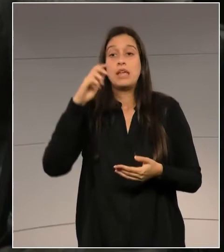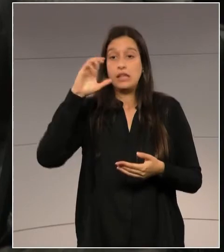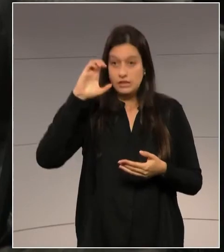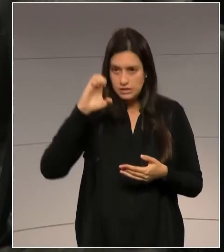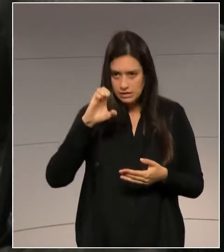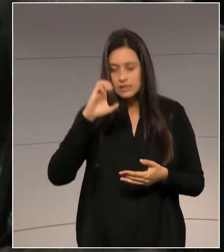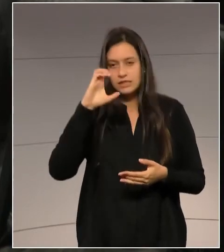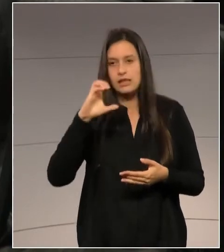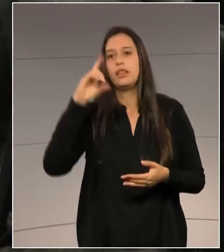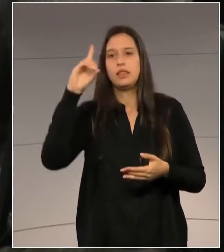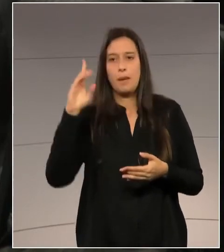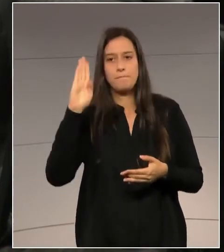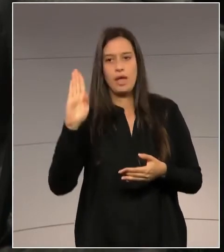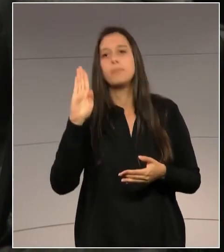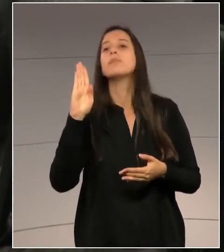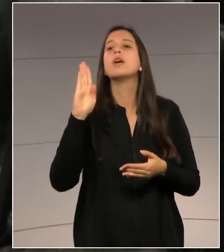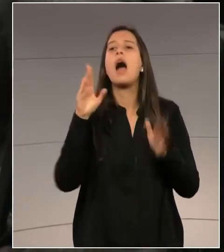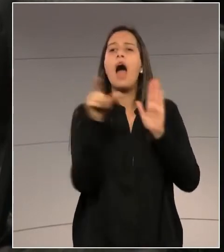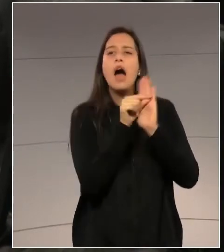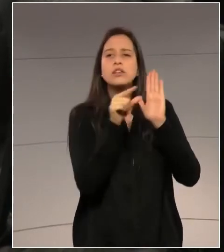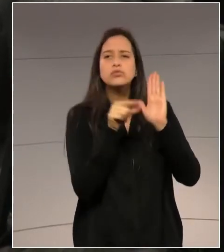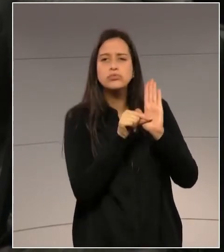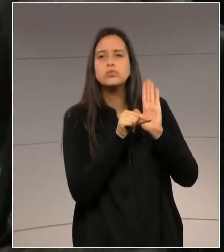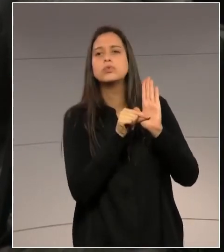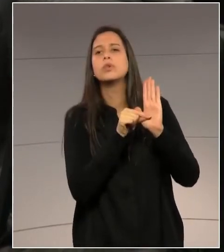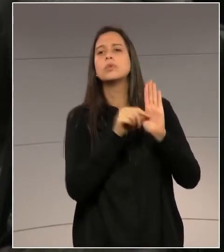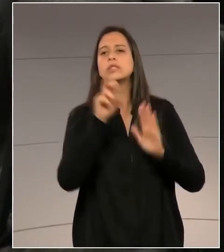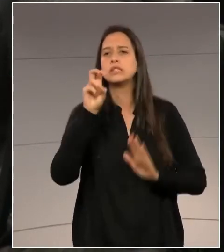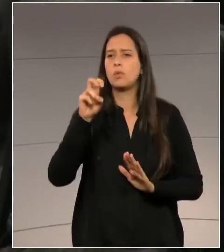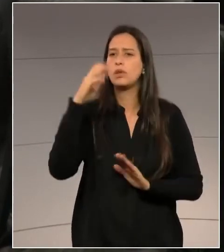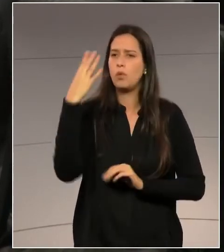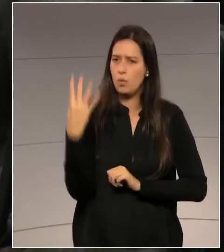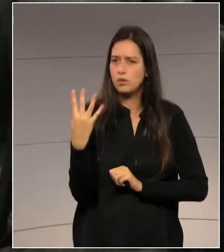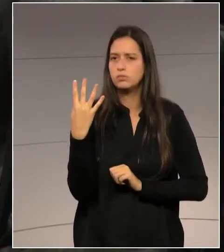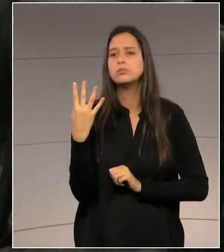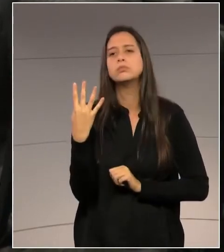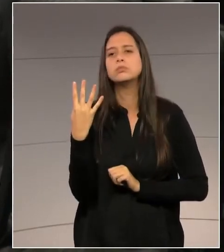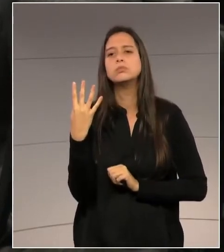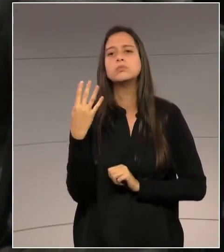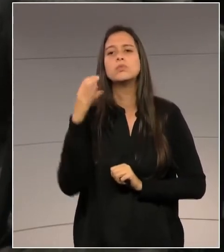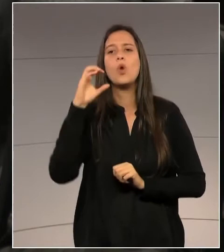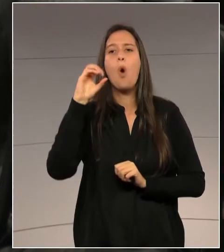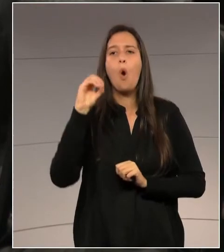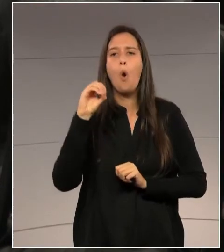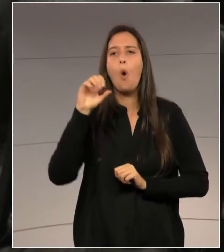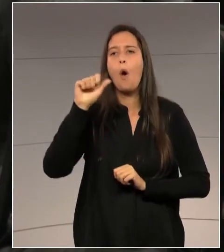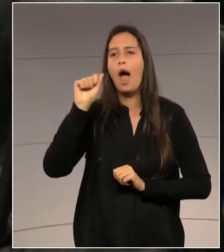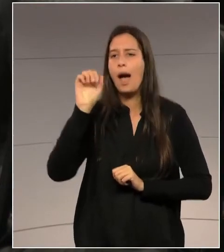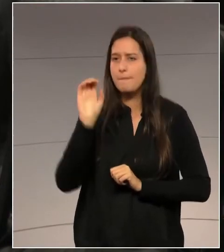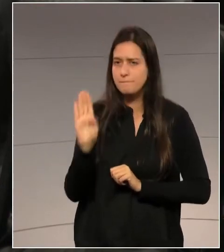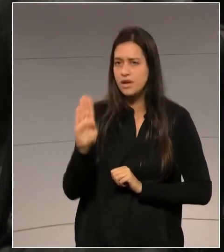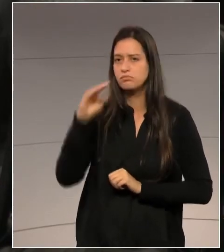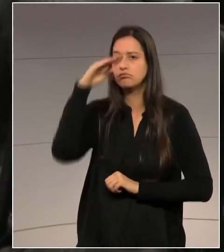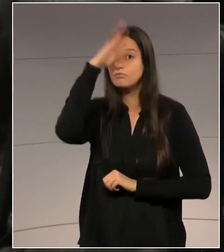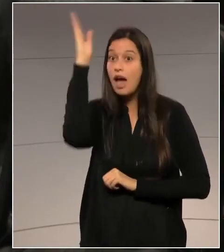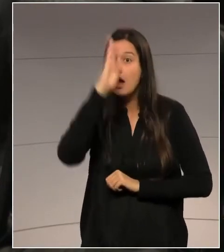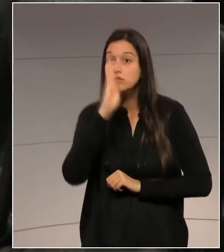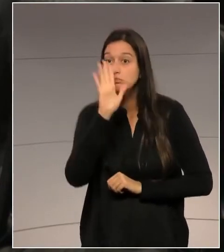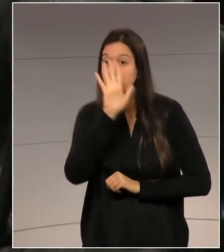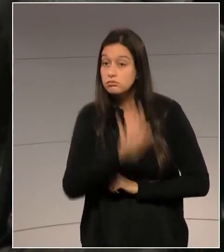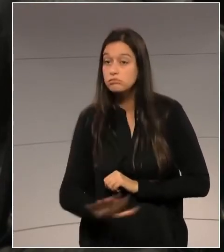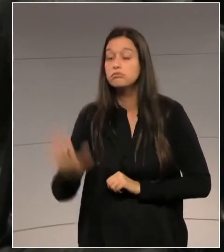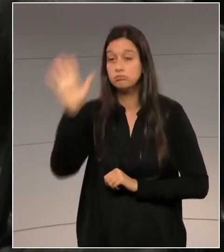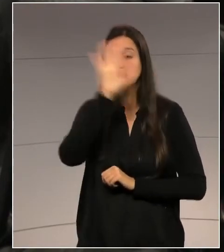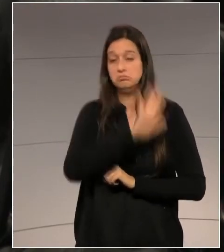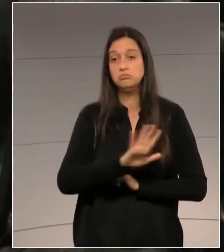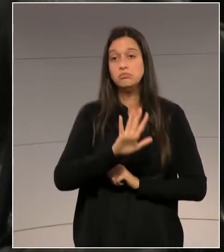acontece e quem mais fez a defesa foi a oab nacional dizendo que